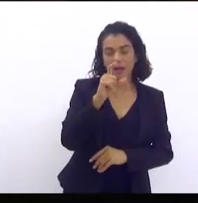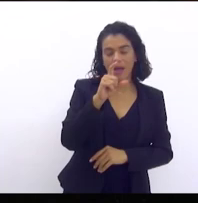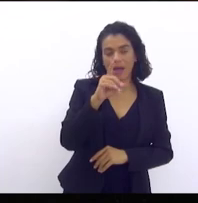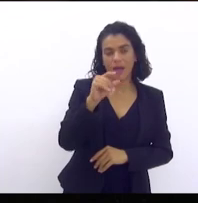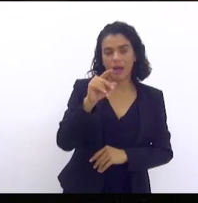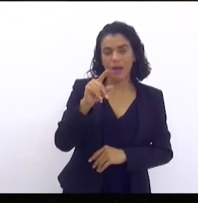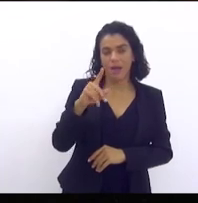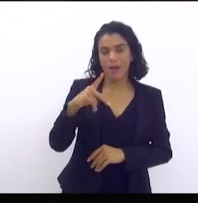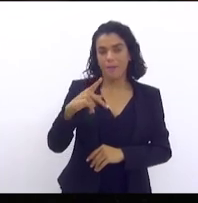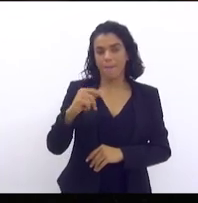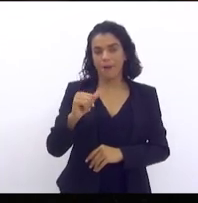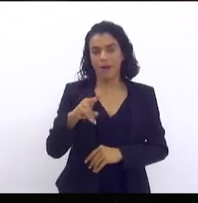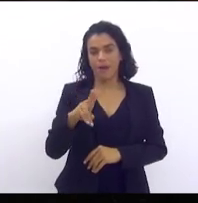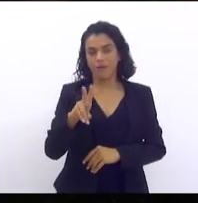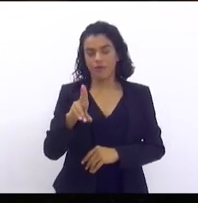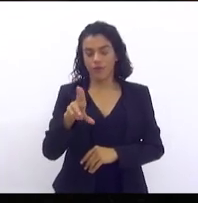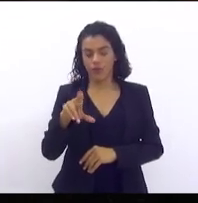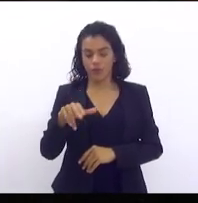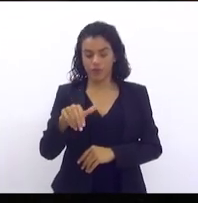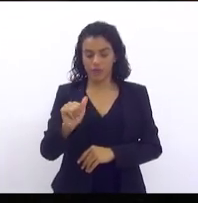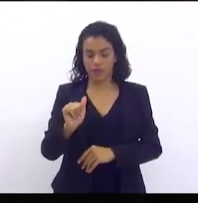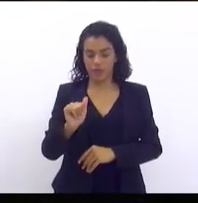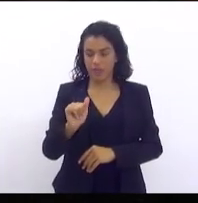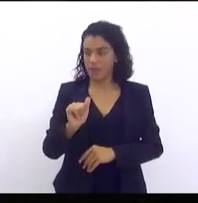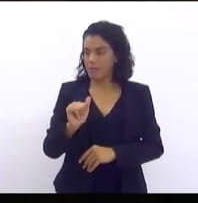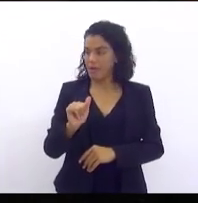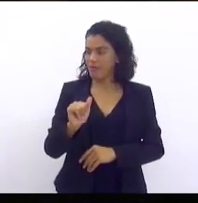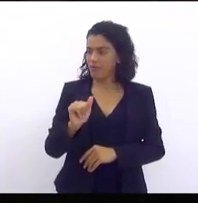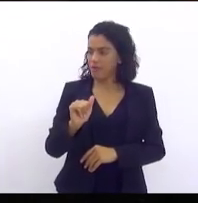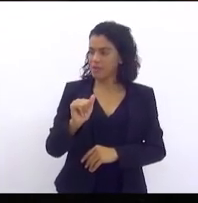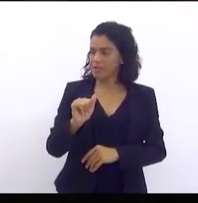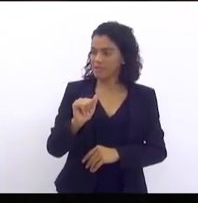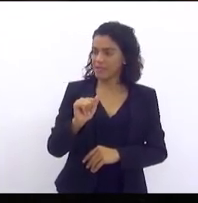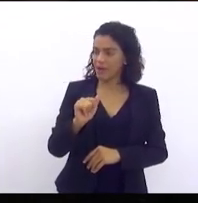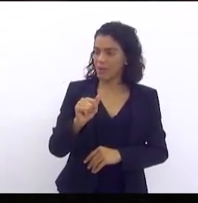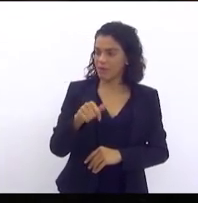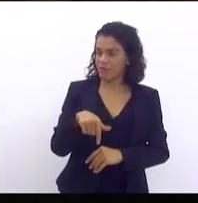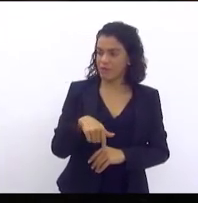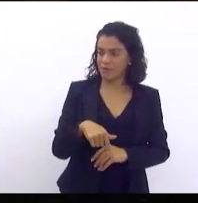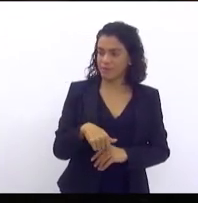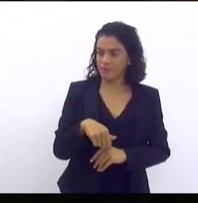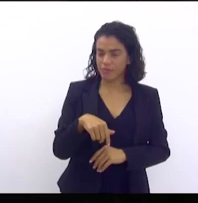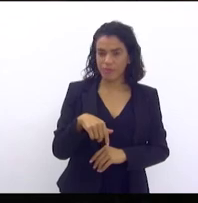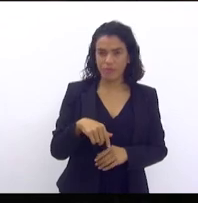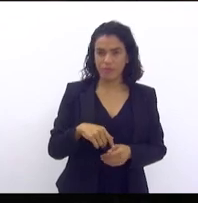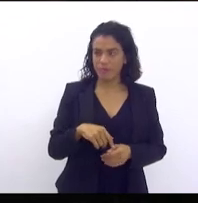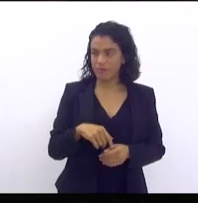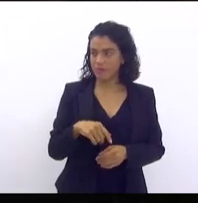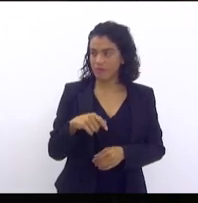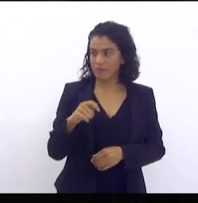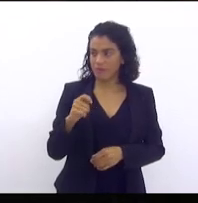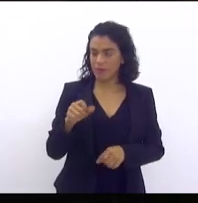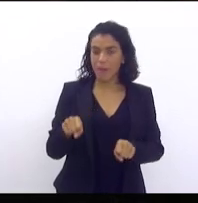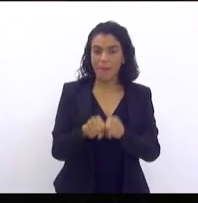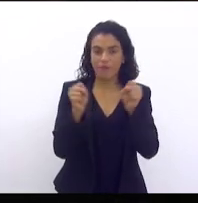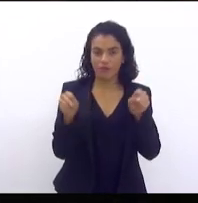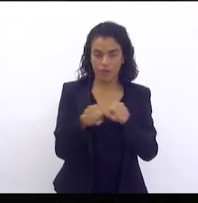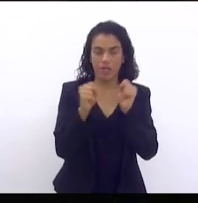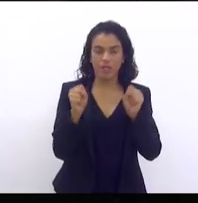se tivesse tentando fazer anéis de integração. E eu acho que